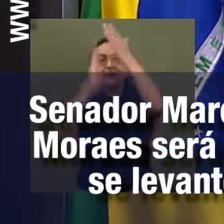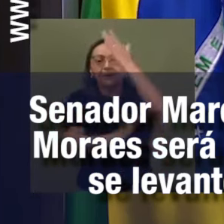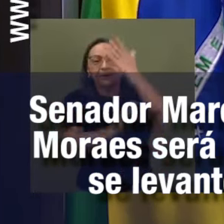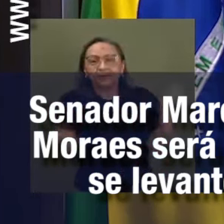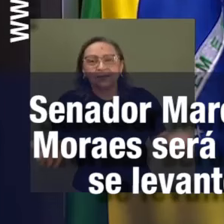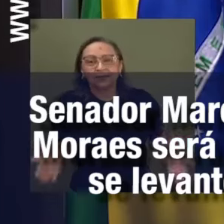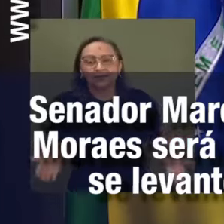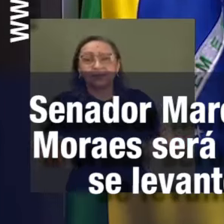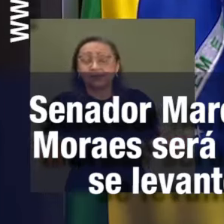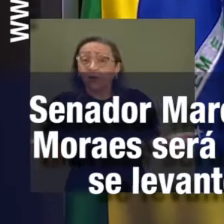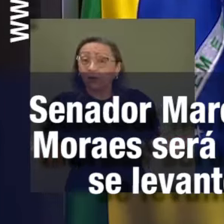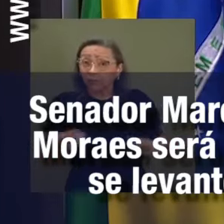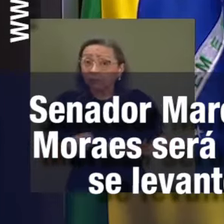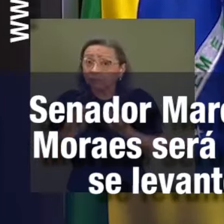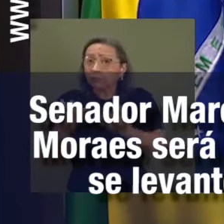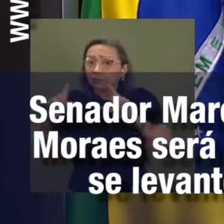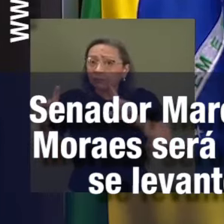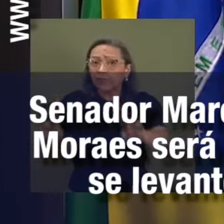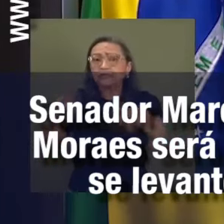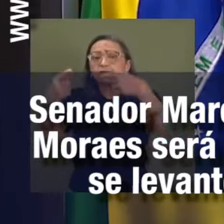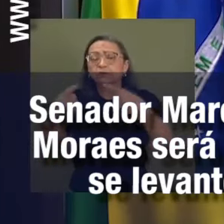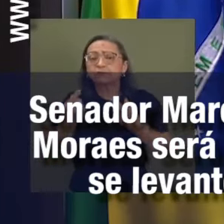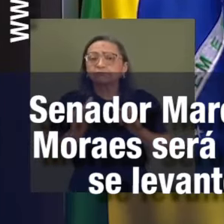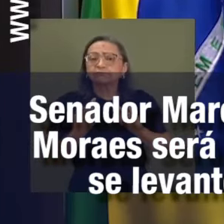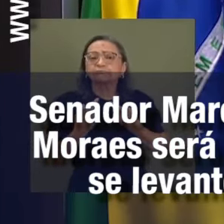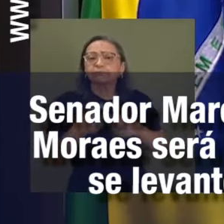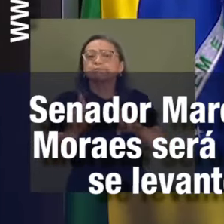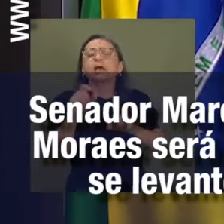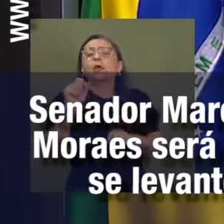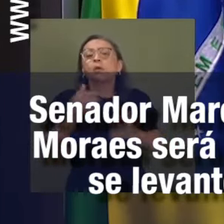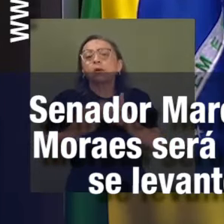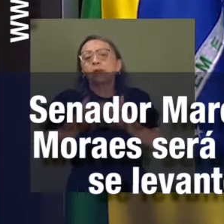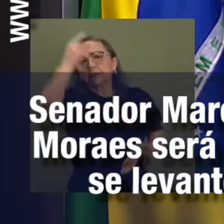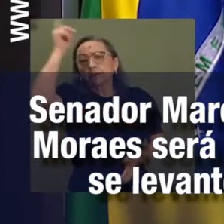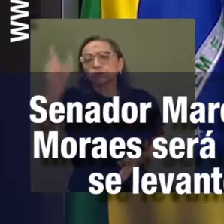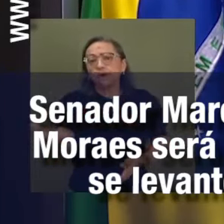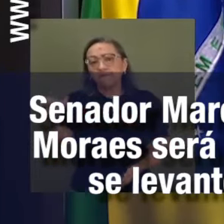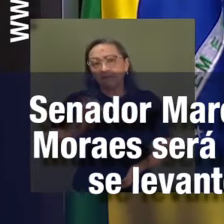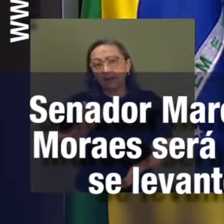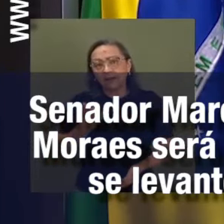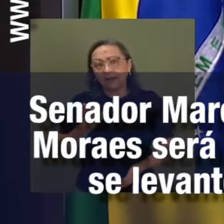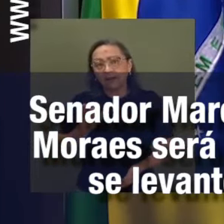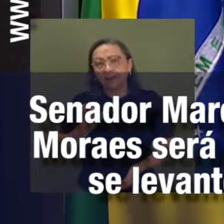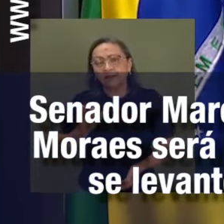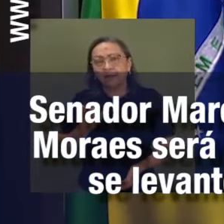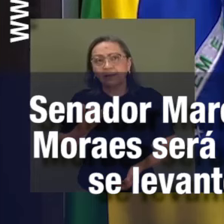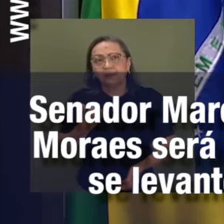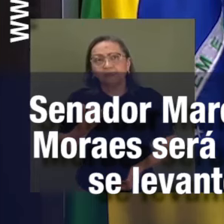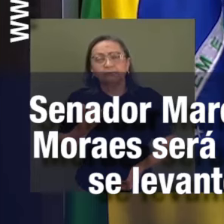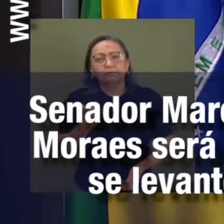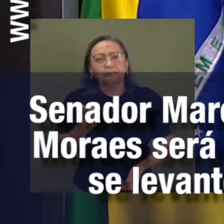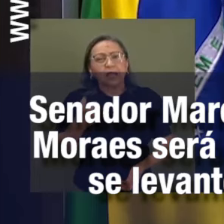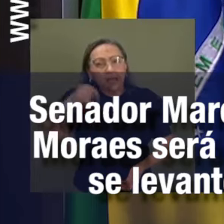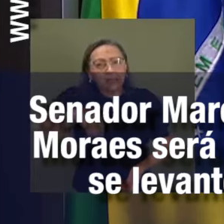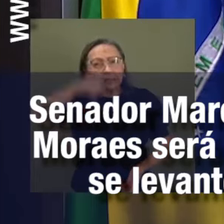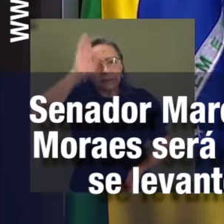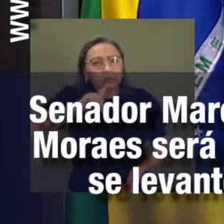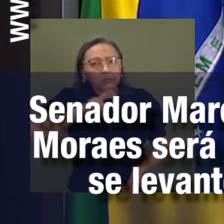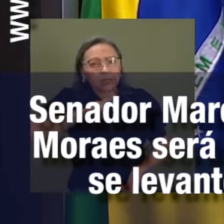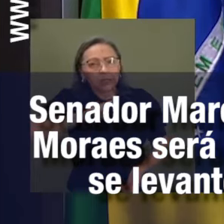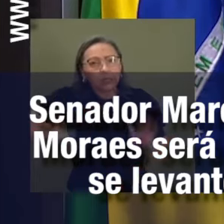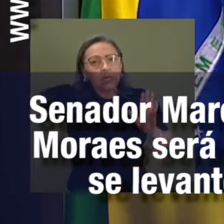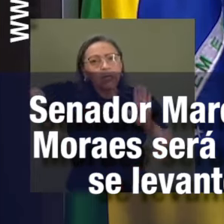E aí eu desafio qualquer um a colocar para mim que existe crime de censura no Brasil, que a Constituição